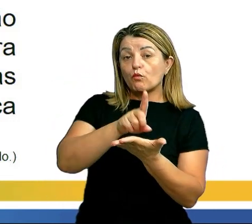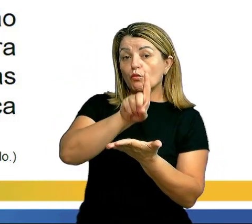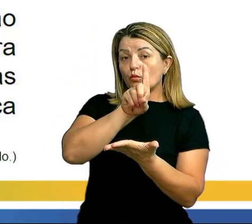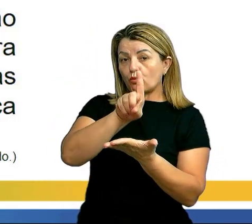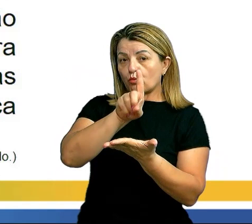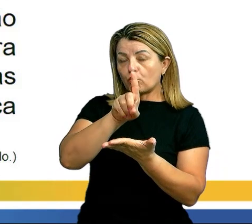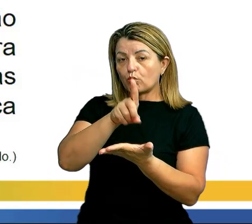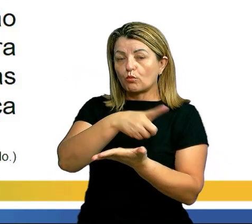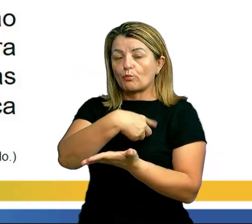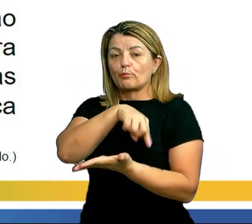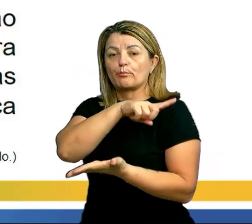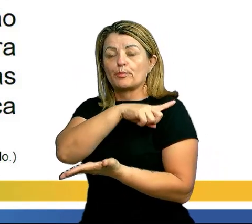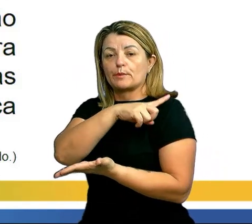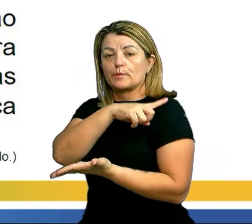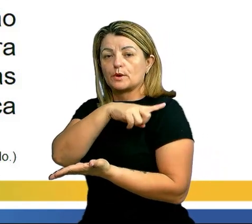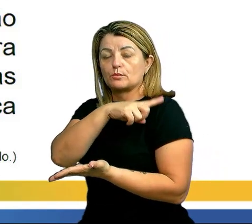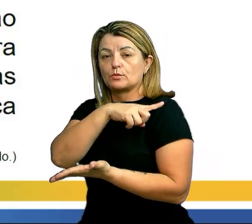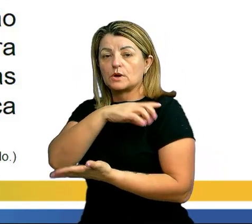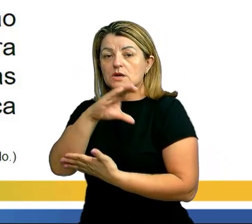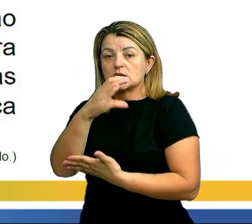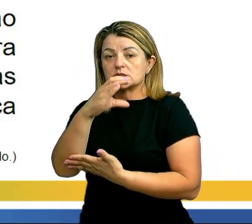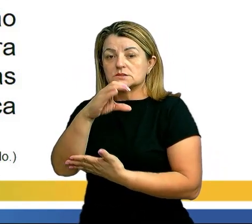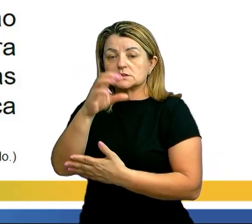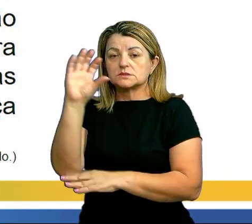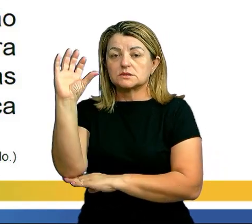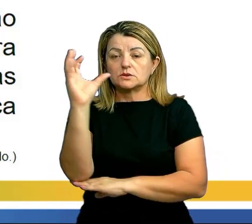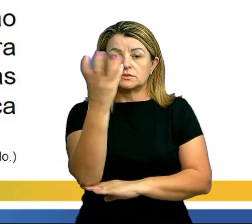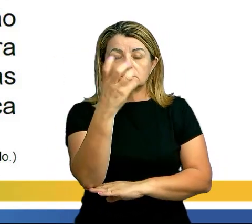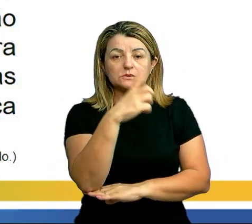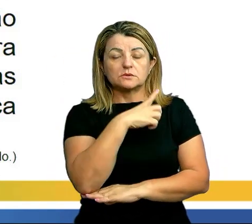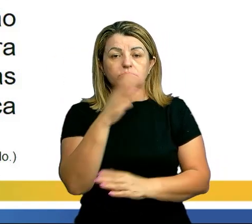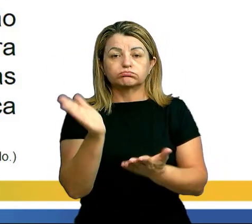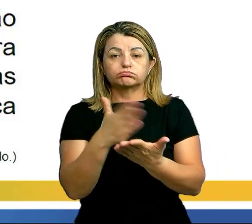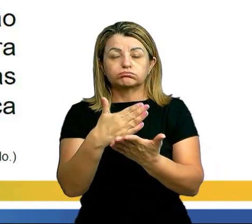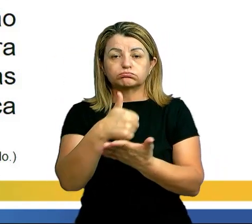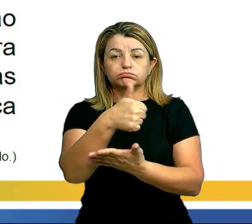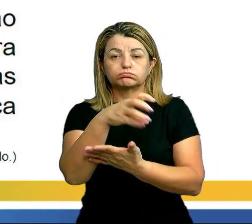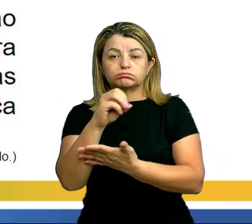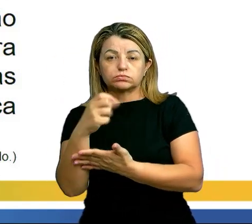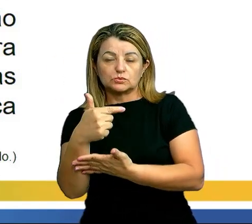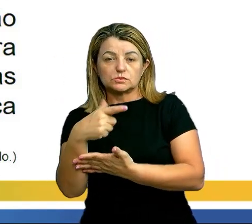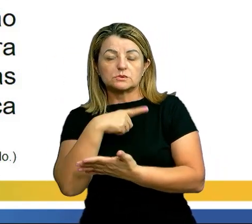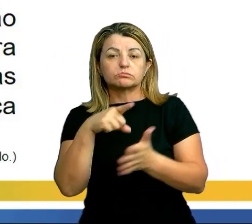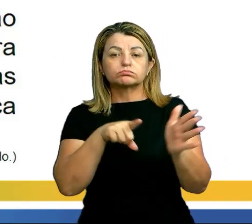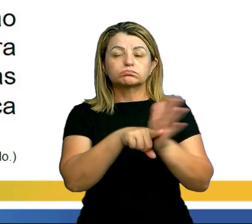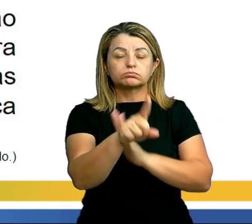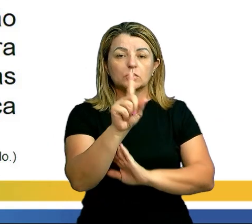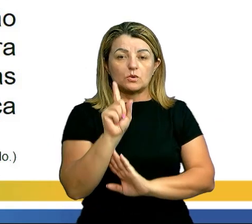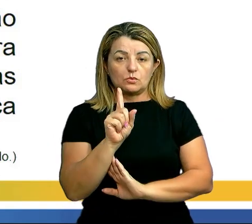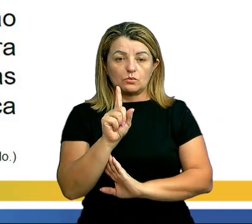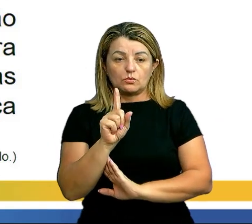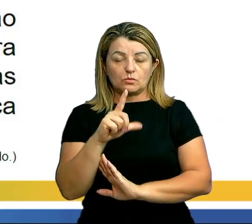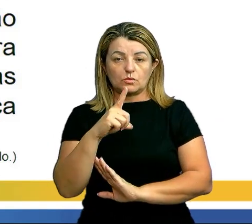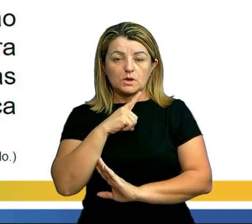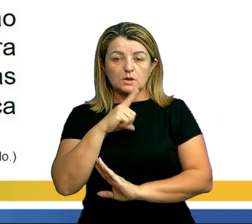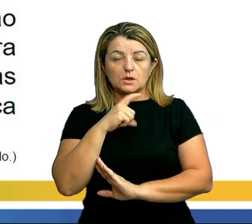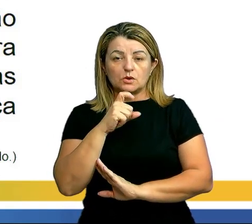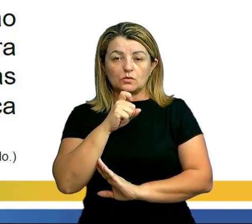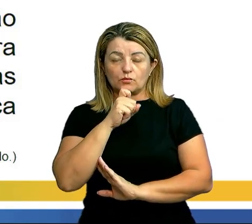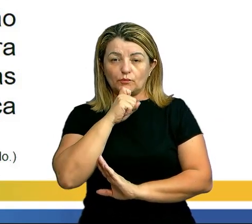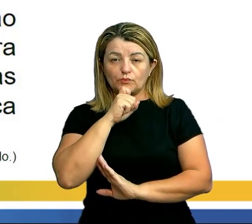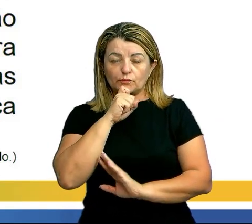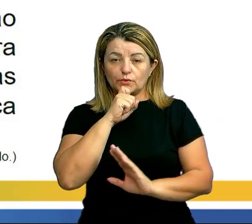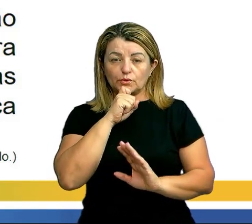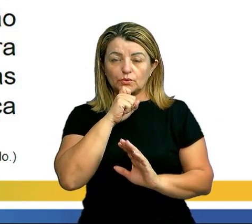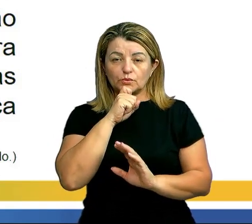primeiro ano do Aprova Enem, Ciência da Natureza, na página 102, temos a seguinte questão, questão 1. Congele um alvo na hora com